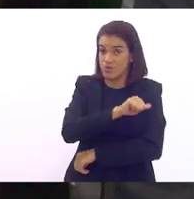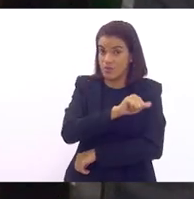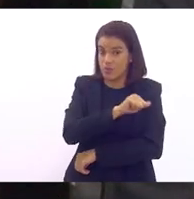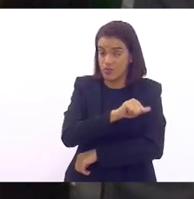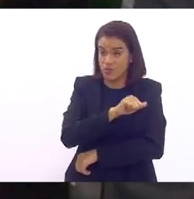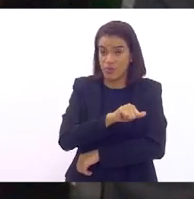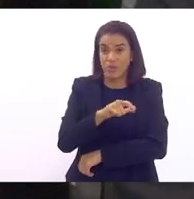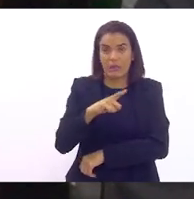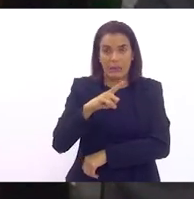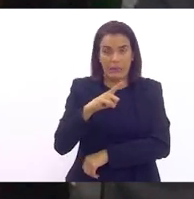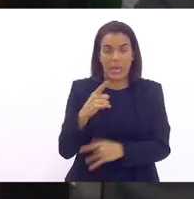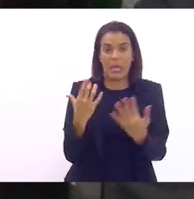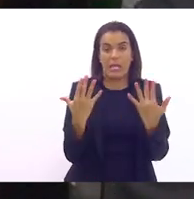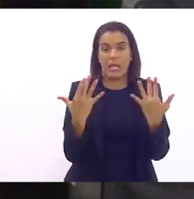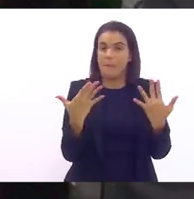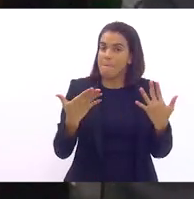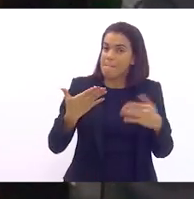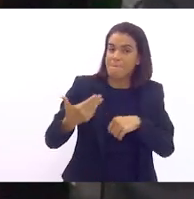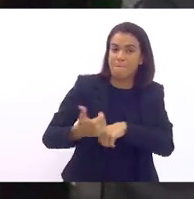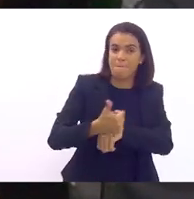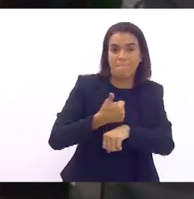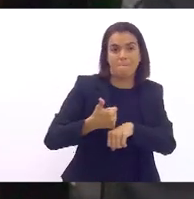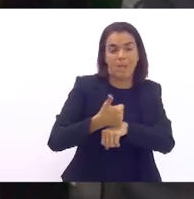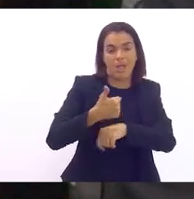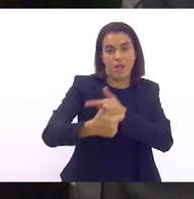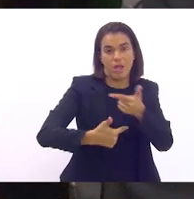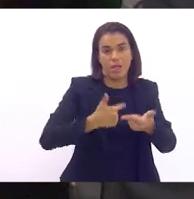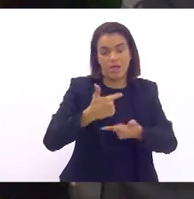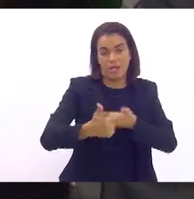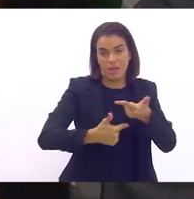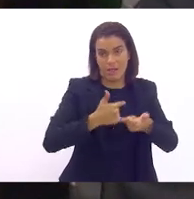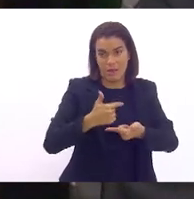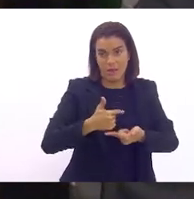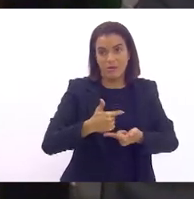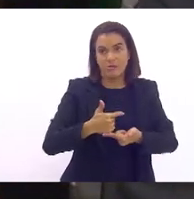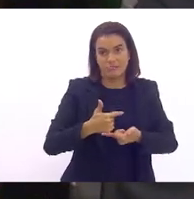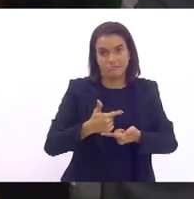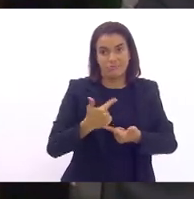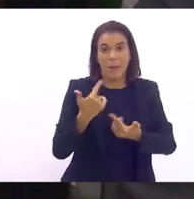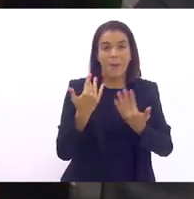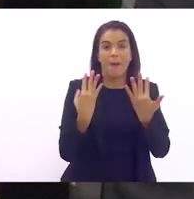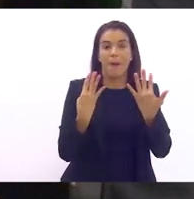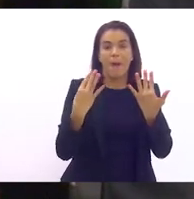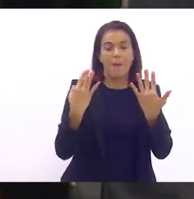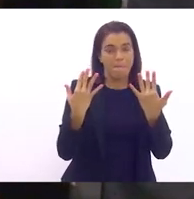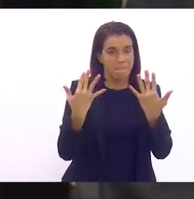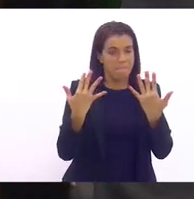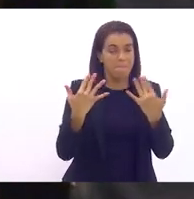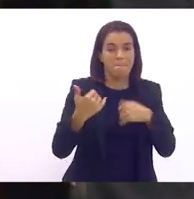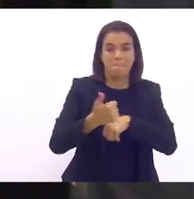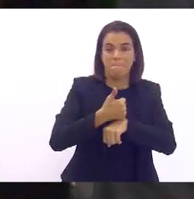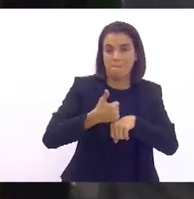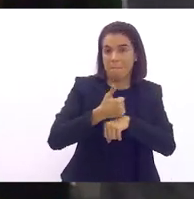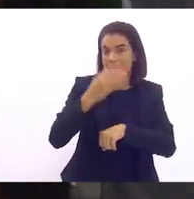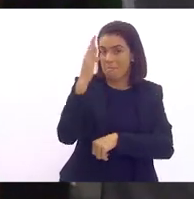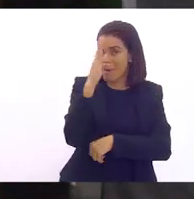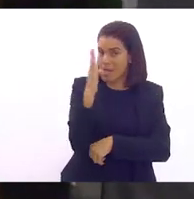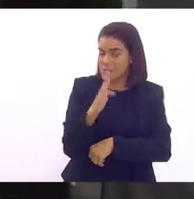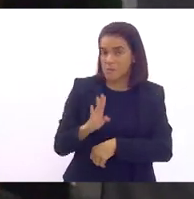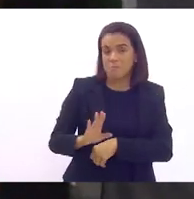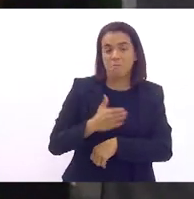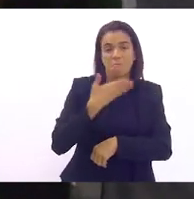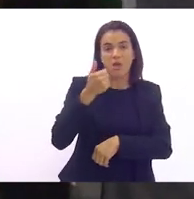a melhor mão deobra uma das melhores mãos mãos de obra do Brasil tá